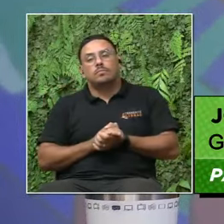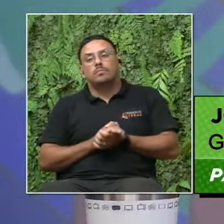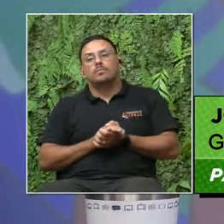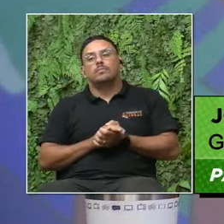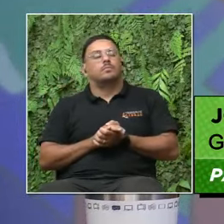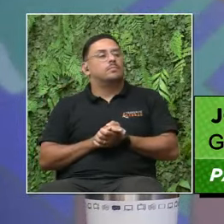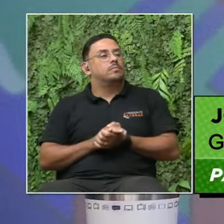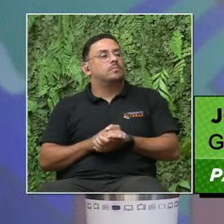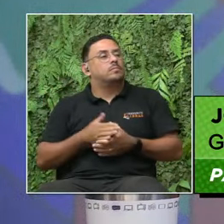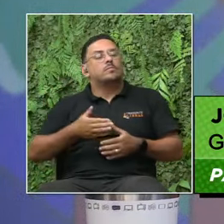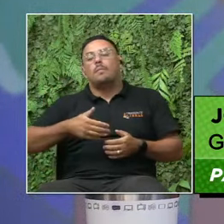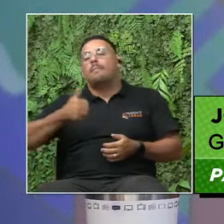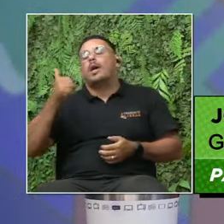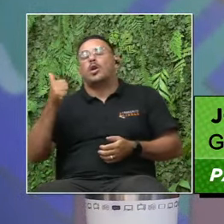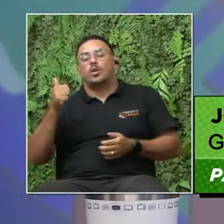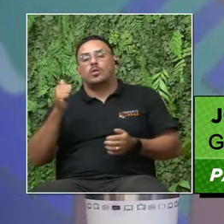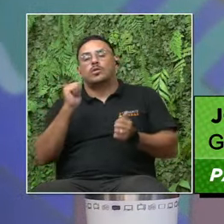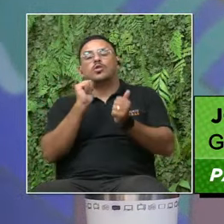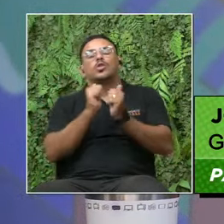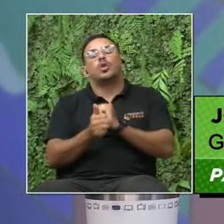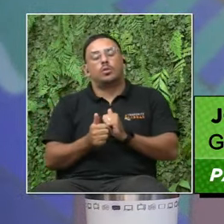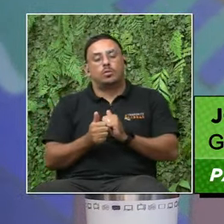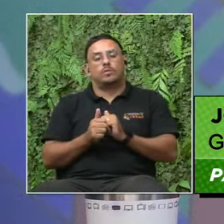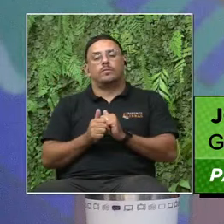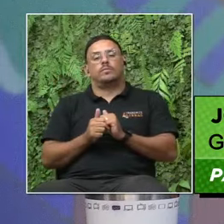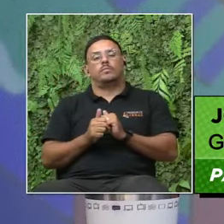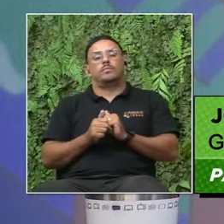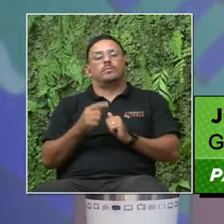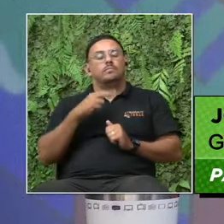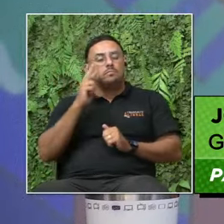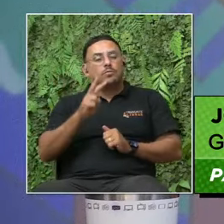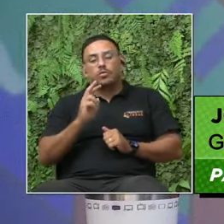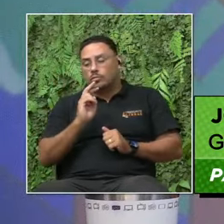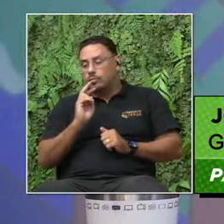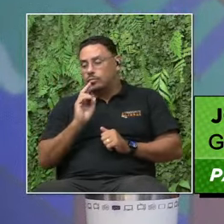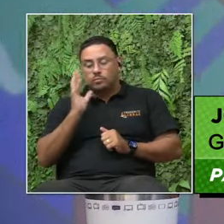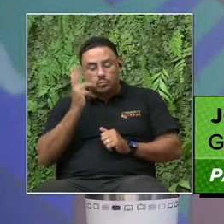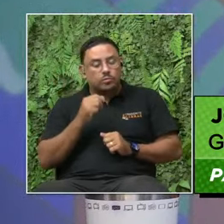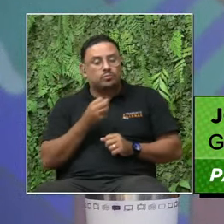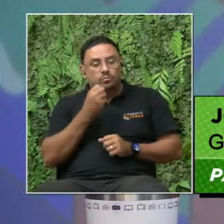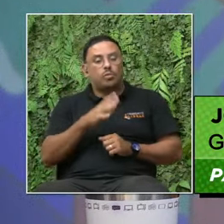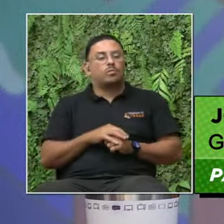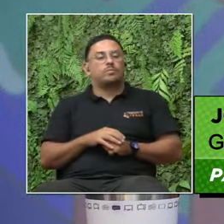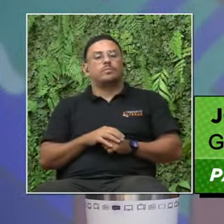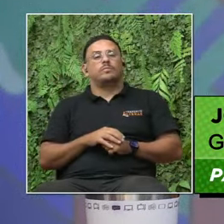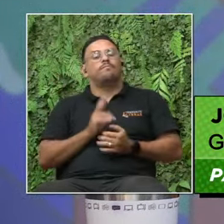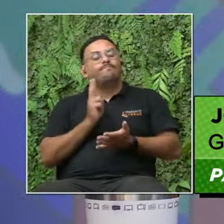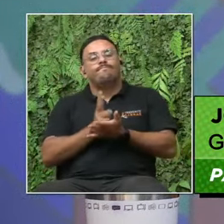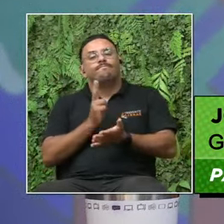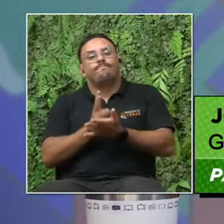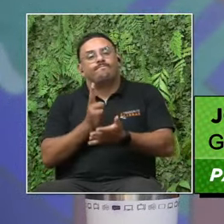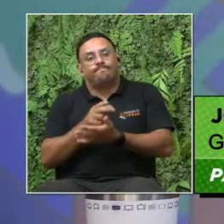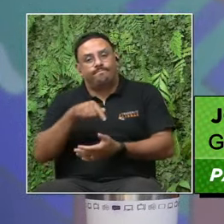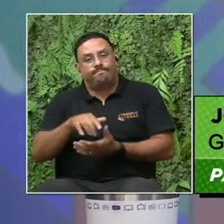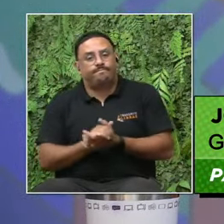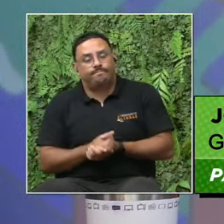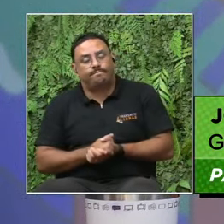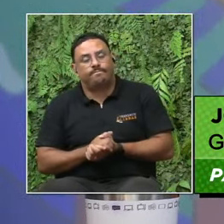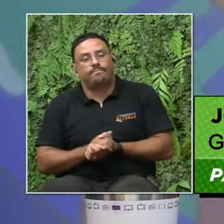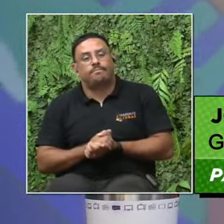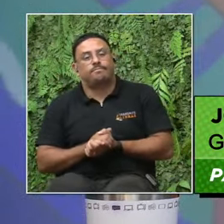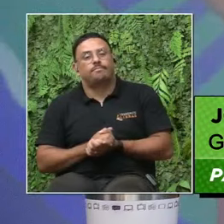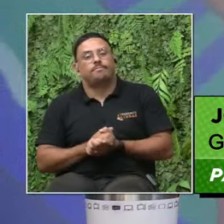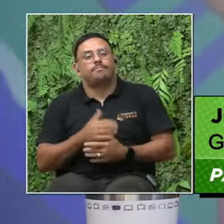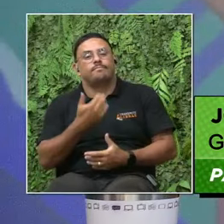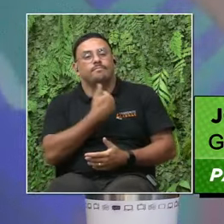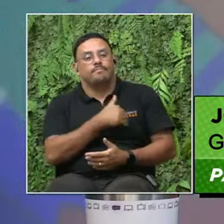um dos melhores jogos do do ano eu vi um jogaço um jogaço de bola né como sempre aliás né